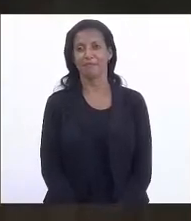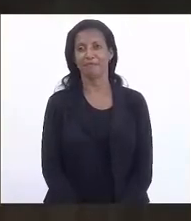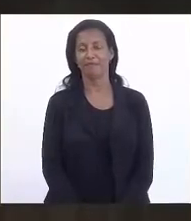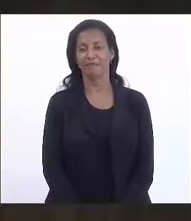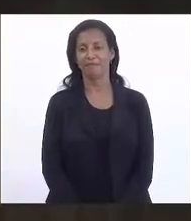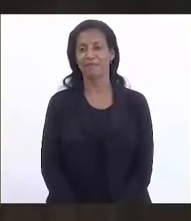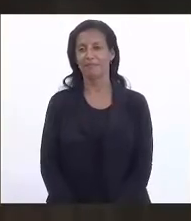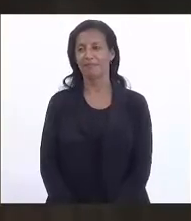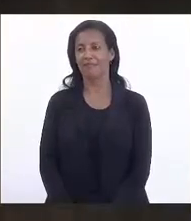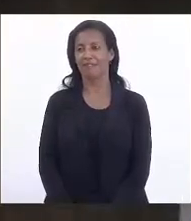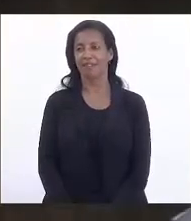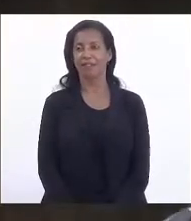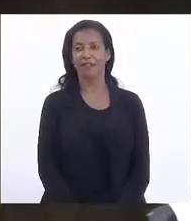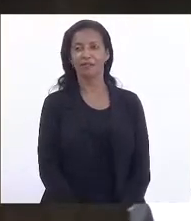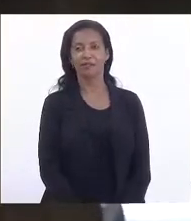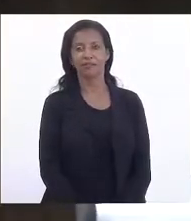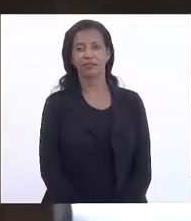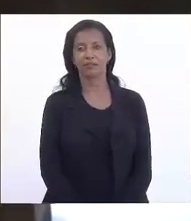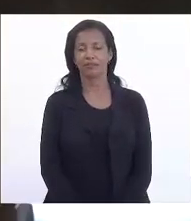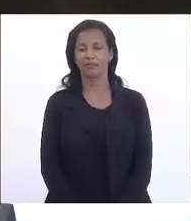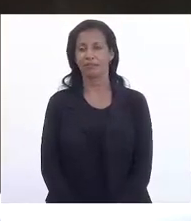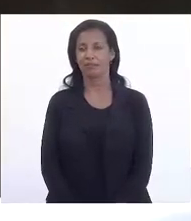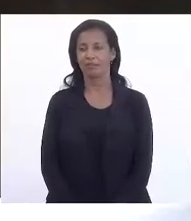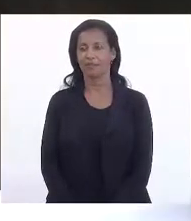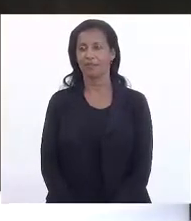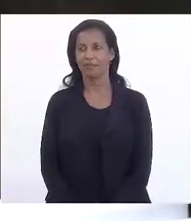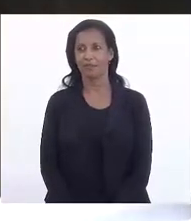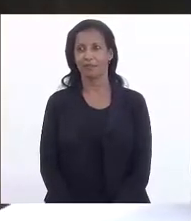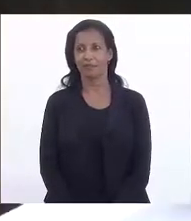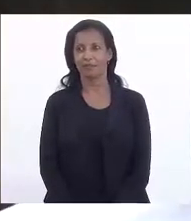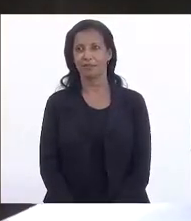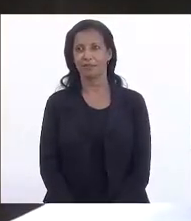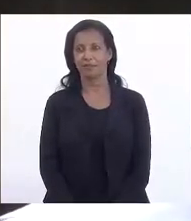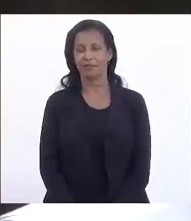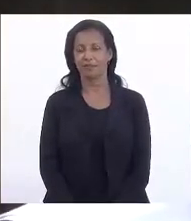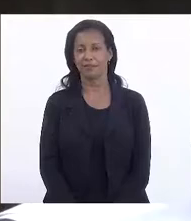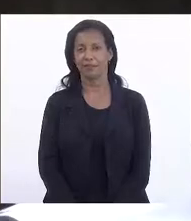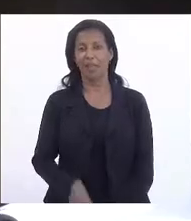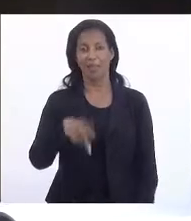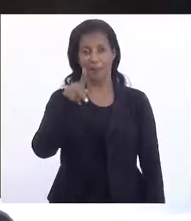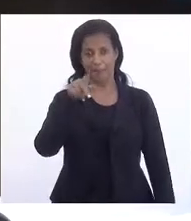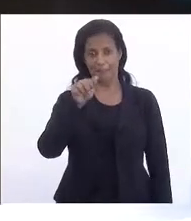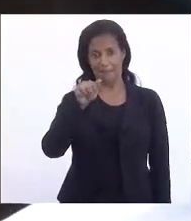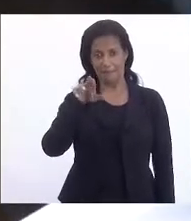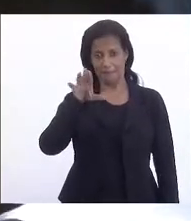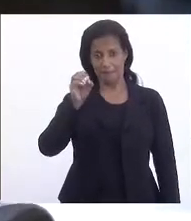Como diria o poeta, em cima do que todo o Márcio falou, Paulo Ibebeto.